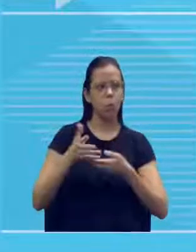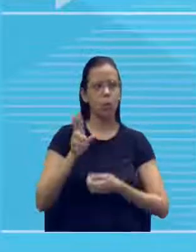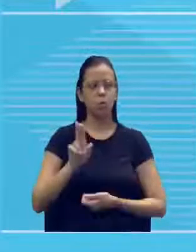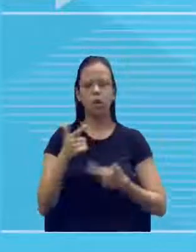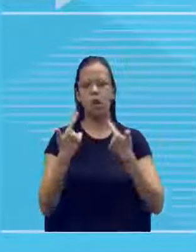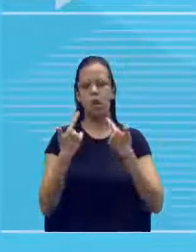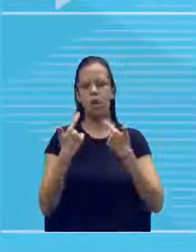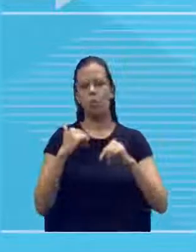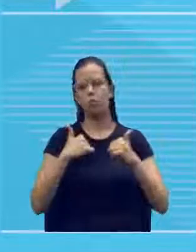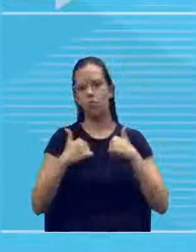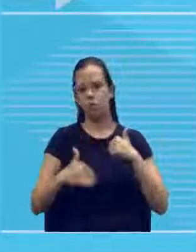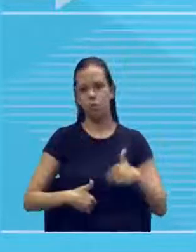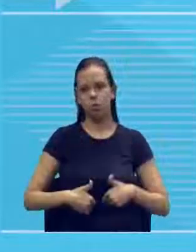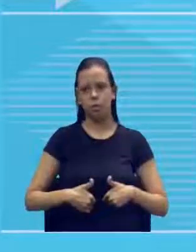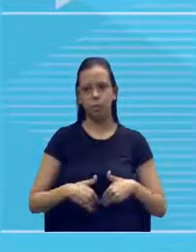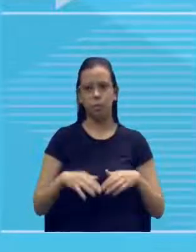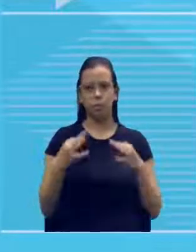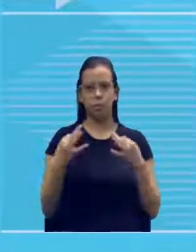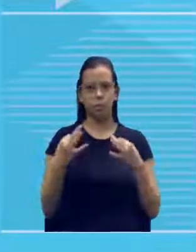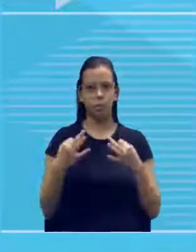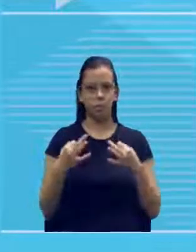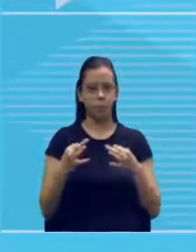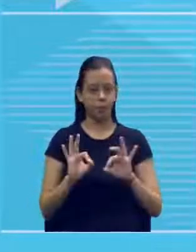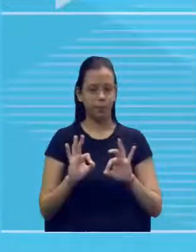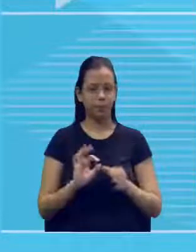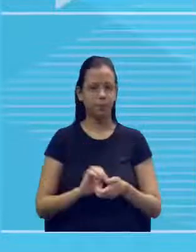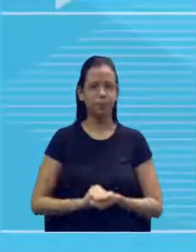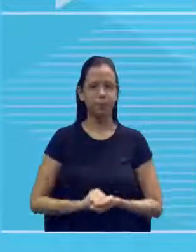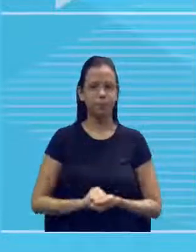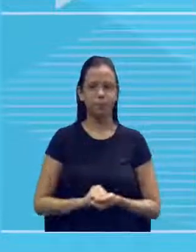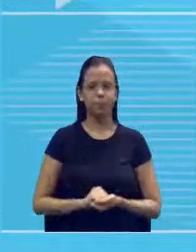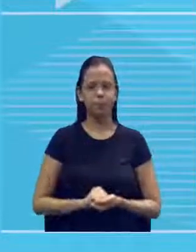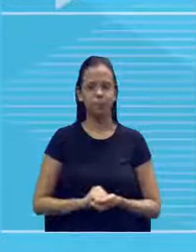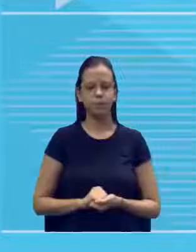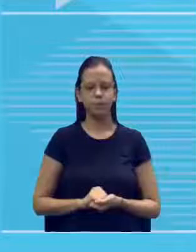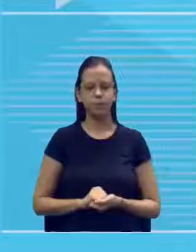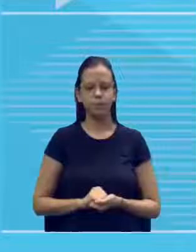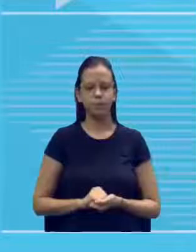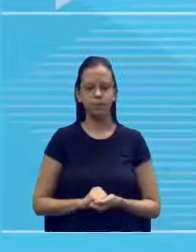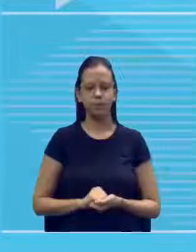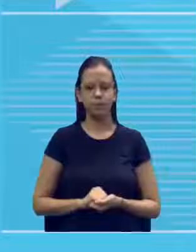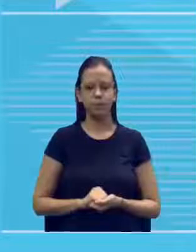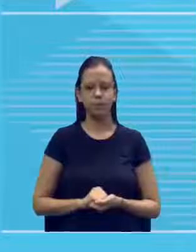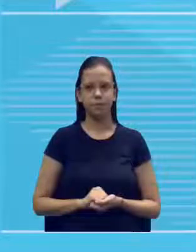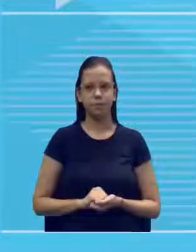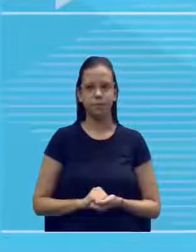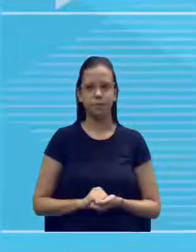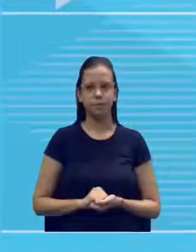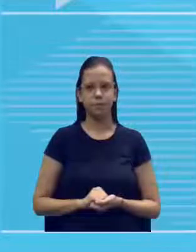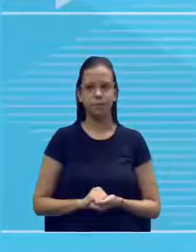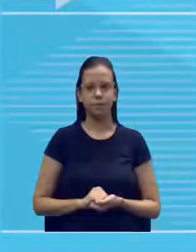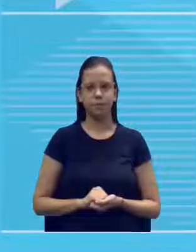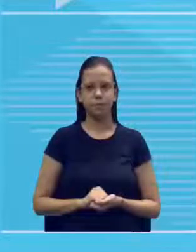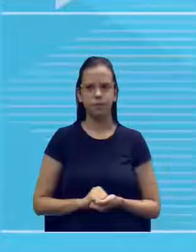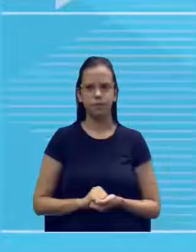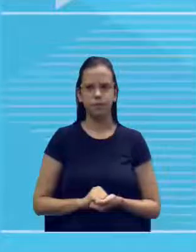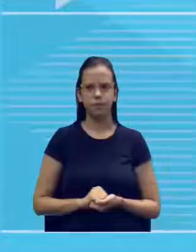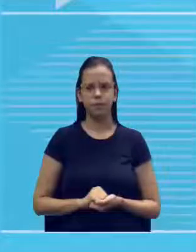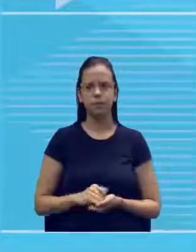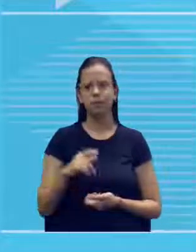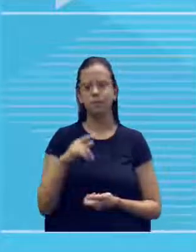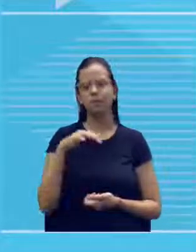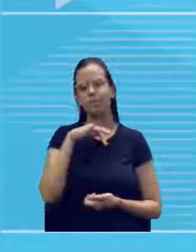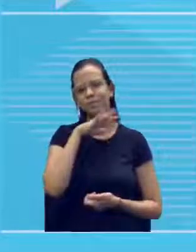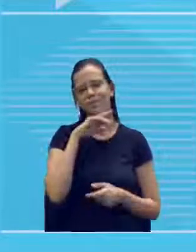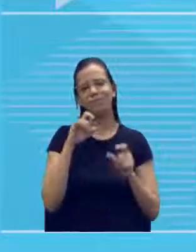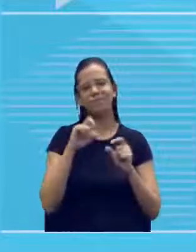dessa linguagem corporal, né? Fica até meio ruim fazer aqui a interpretação desse período com a Andressa,